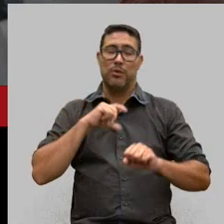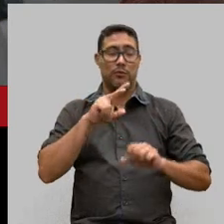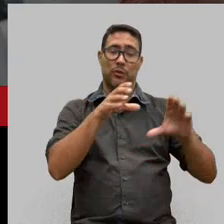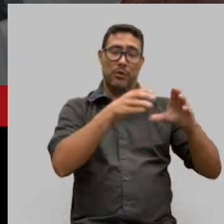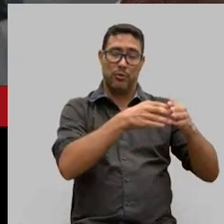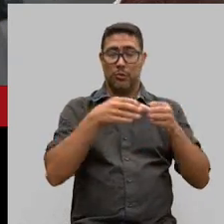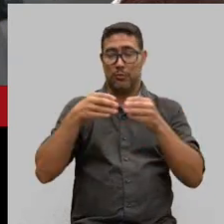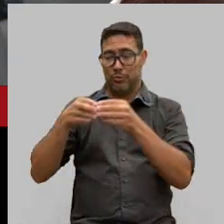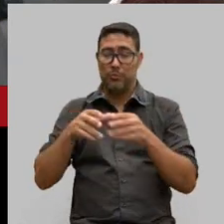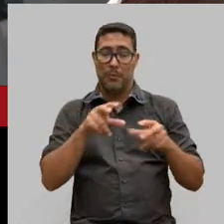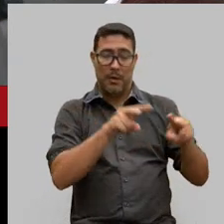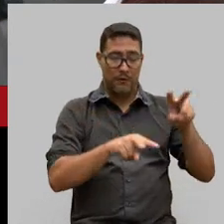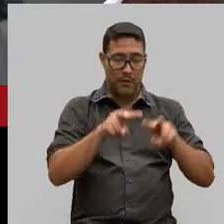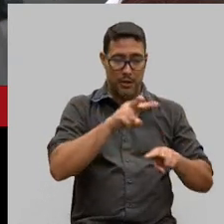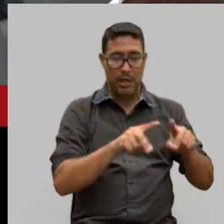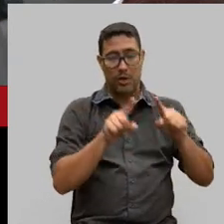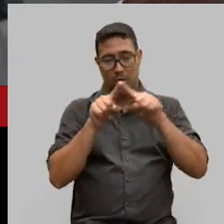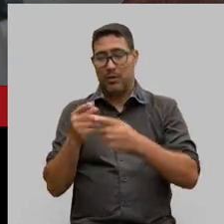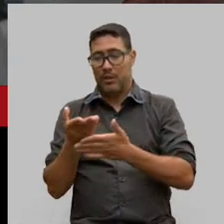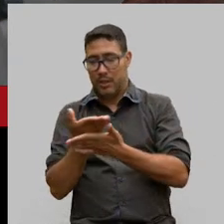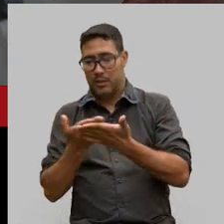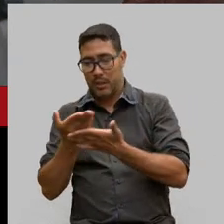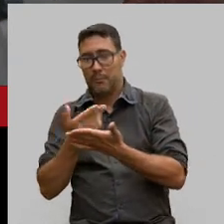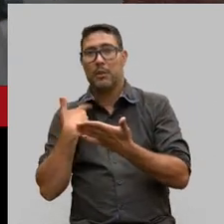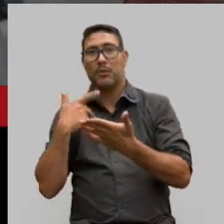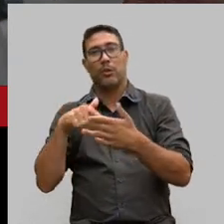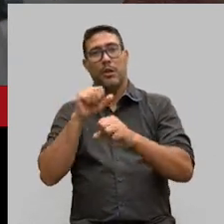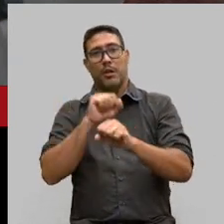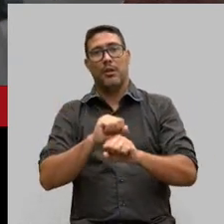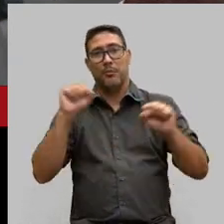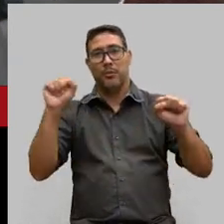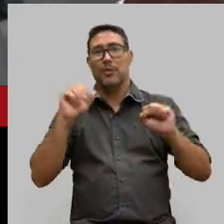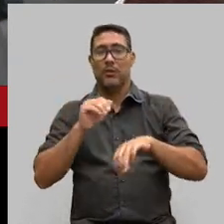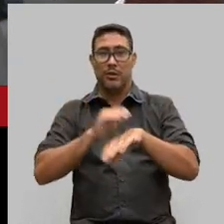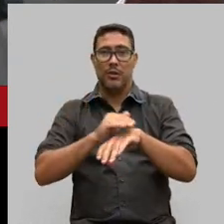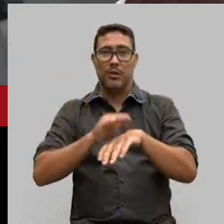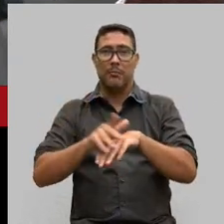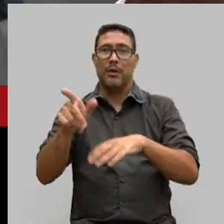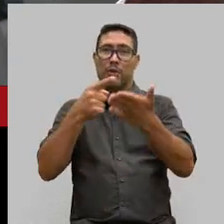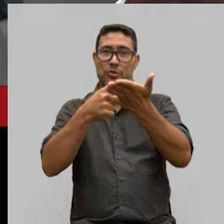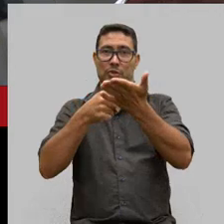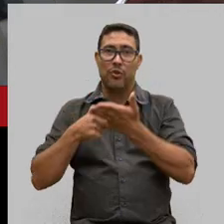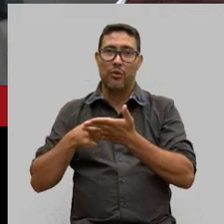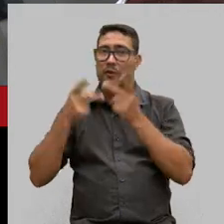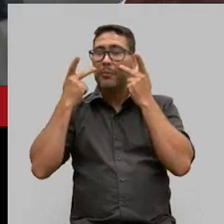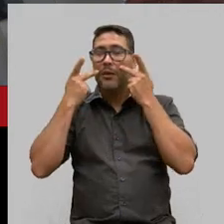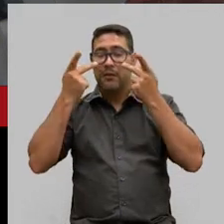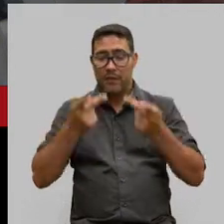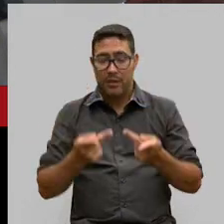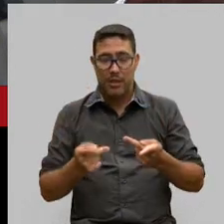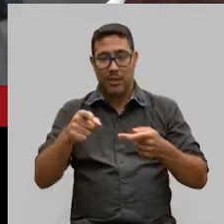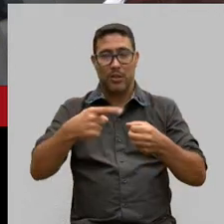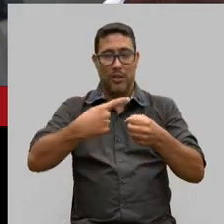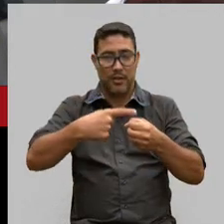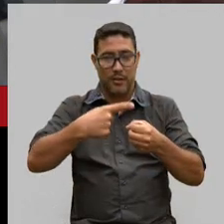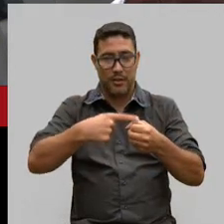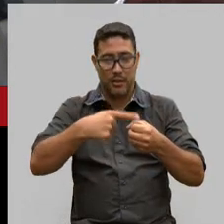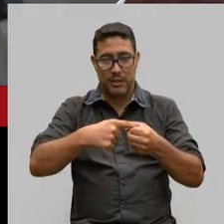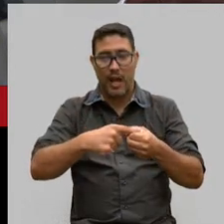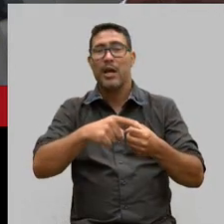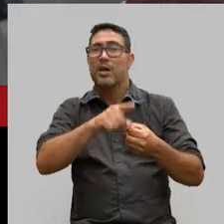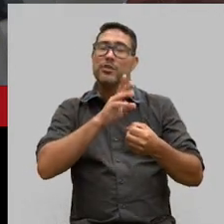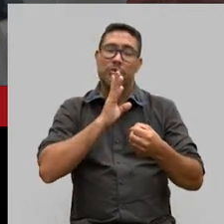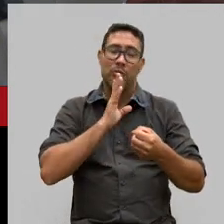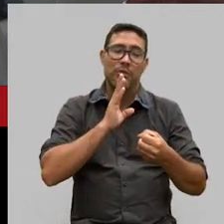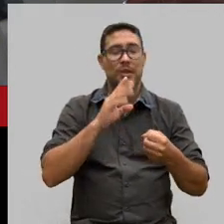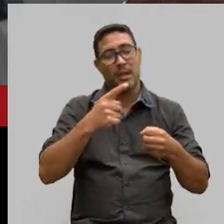para avaliar e outra para tratamento então assim eu te convido para ir na nossa cidade percorrer cidades de pequeno porte